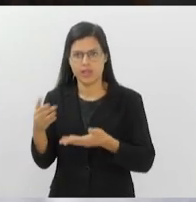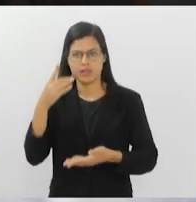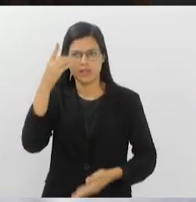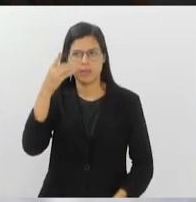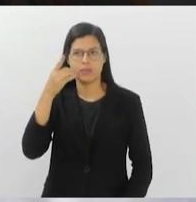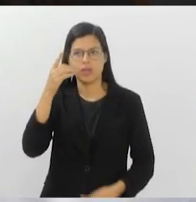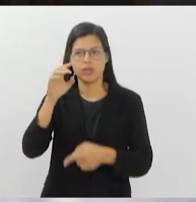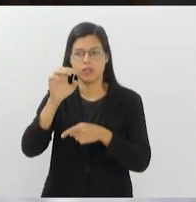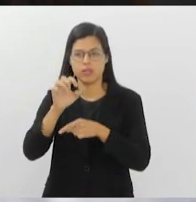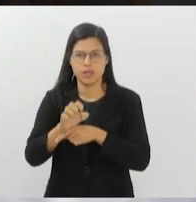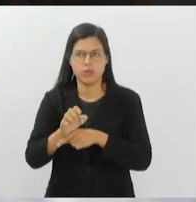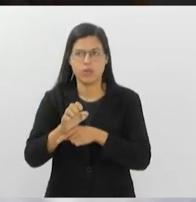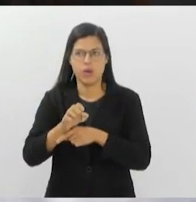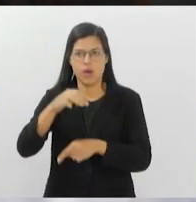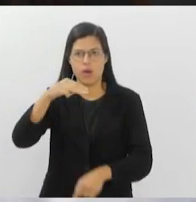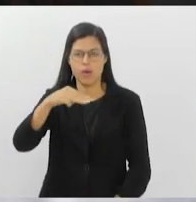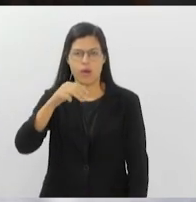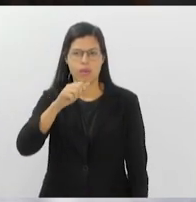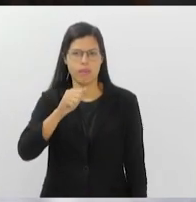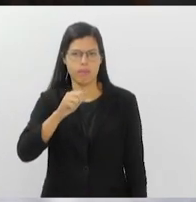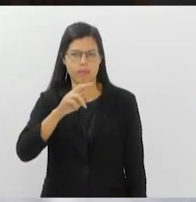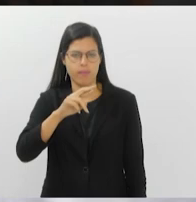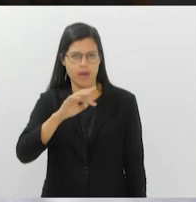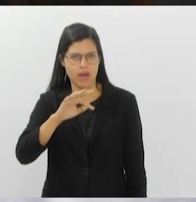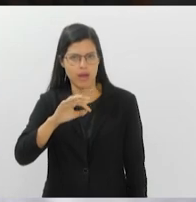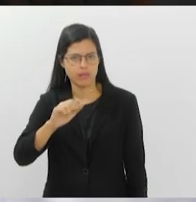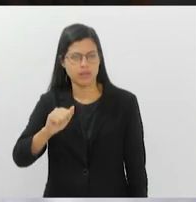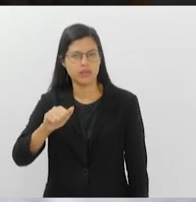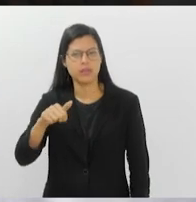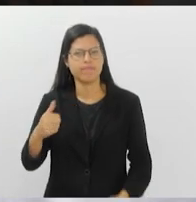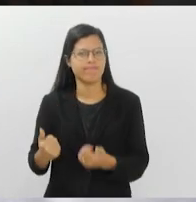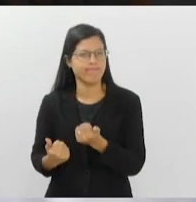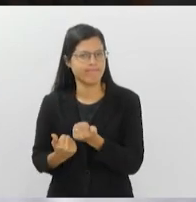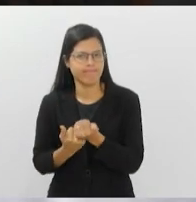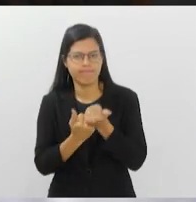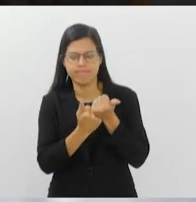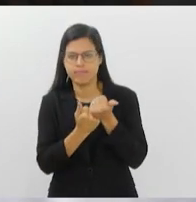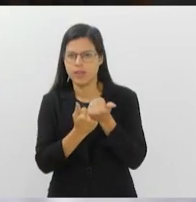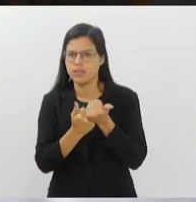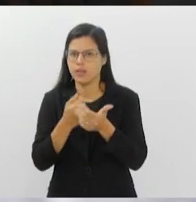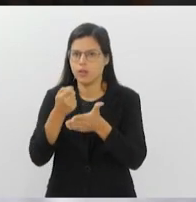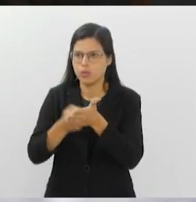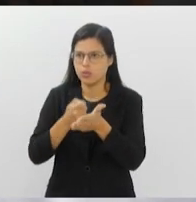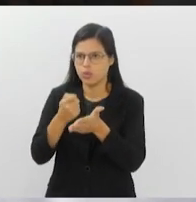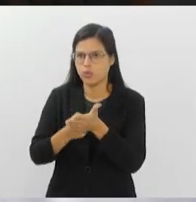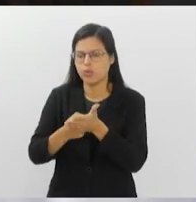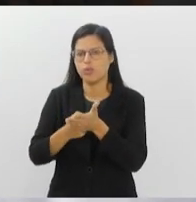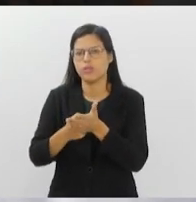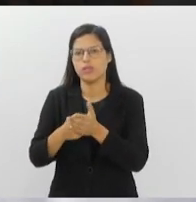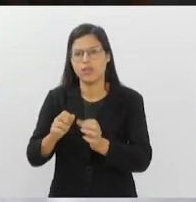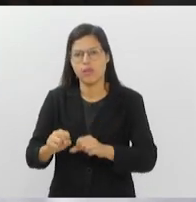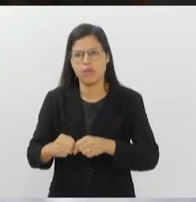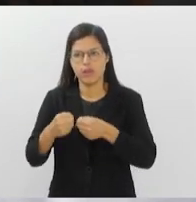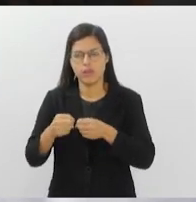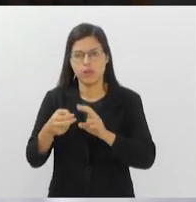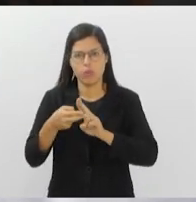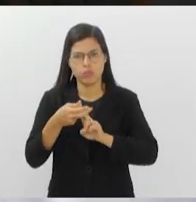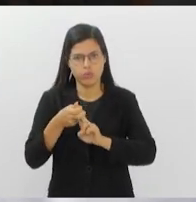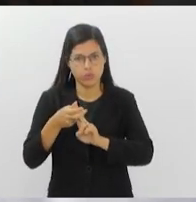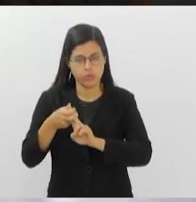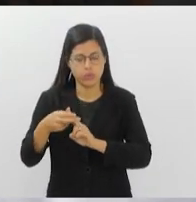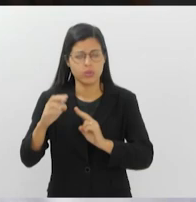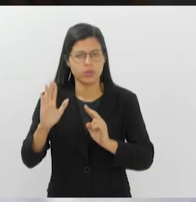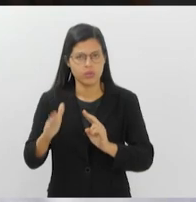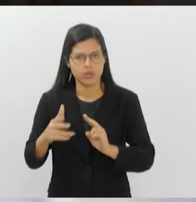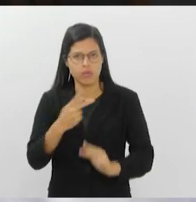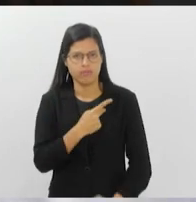deputada estadual Marta Rocha, que é uma parceira de muitas lutas em defesa do Sistema Único de Saúde, que já presidiu a Comissão de